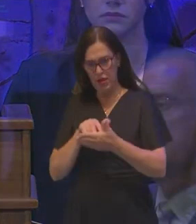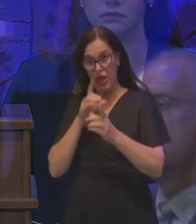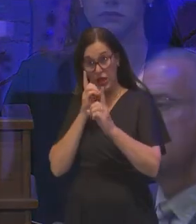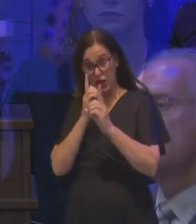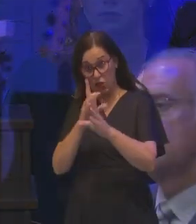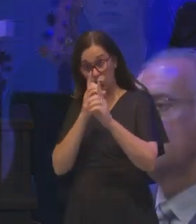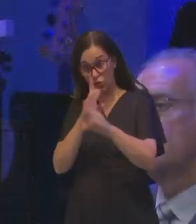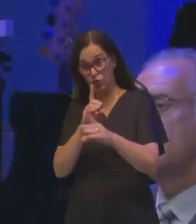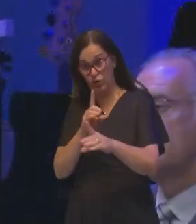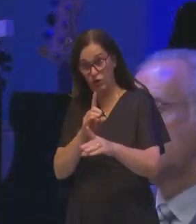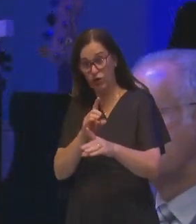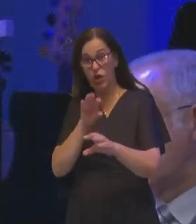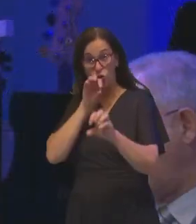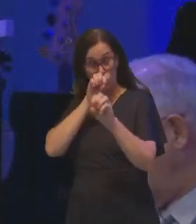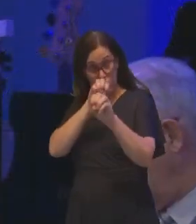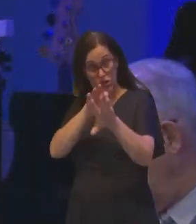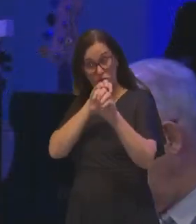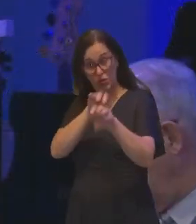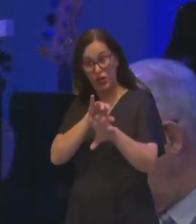doutrina, no ensinamento,